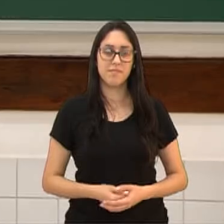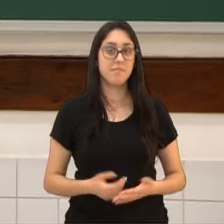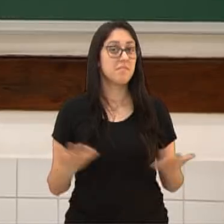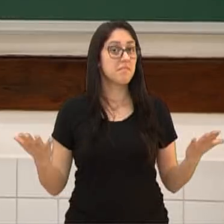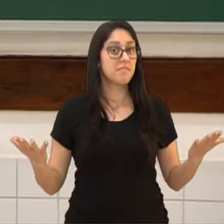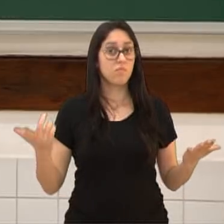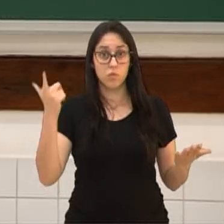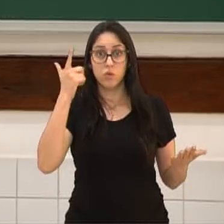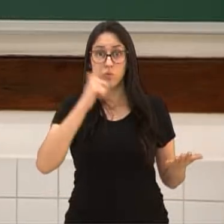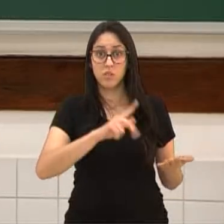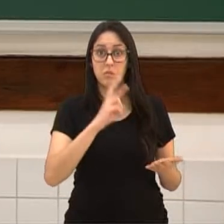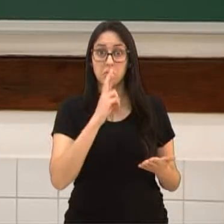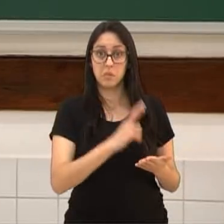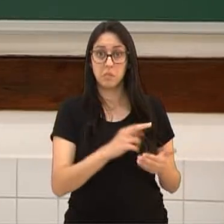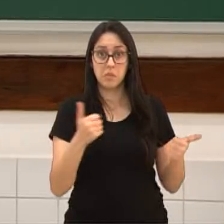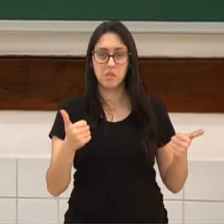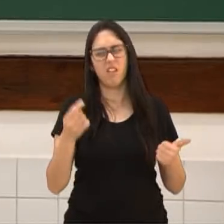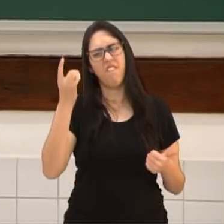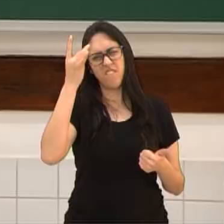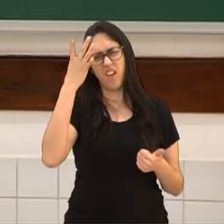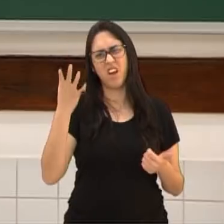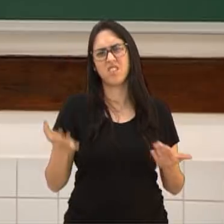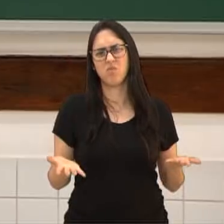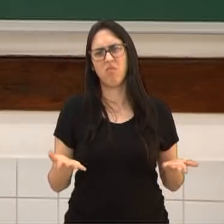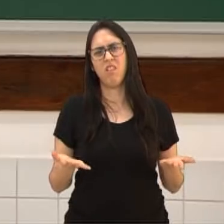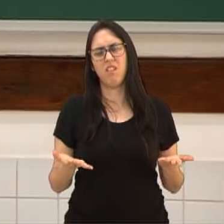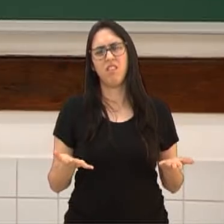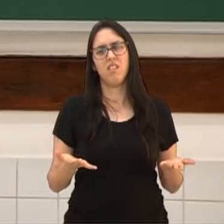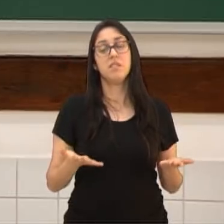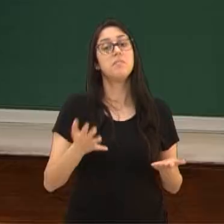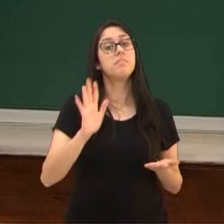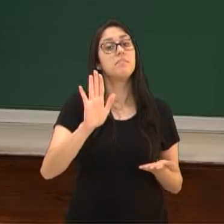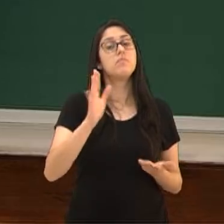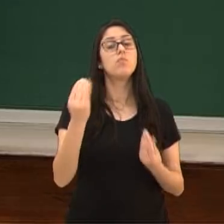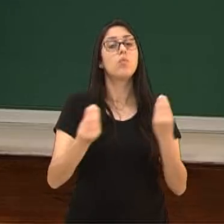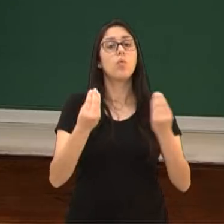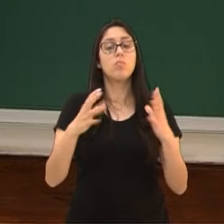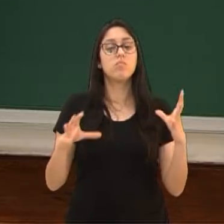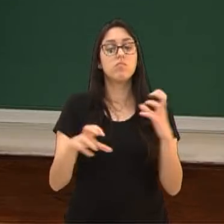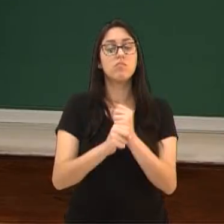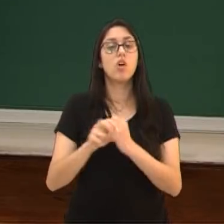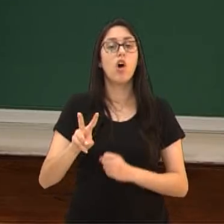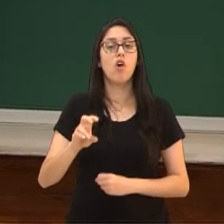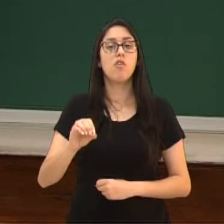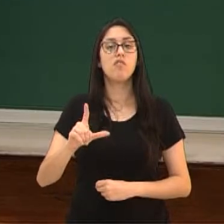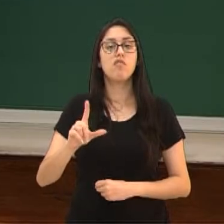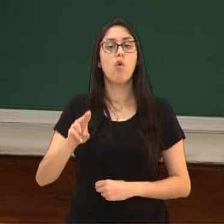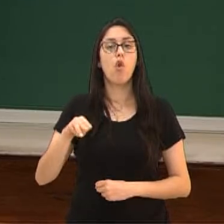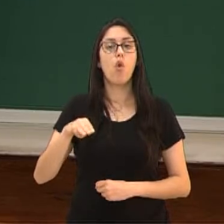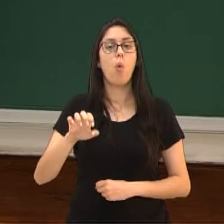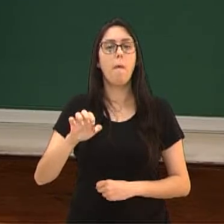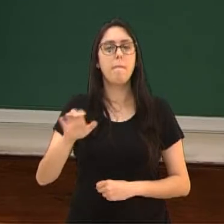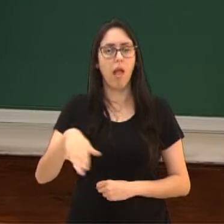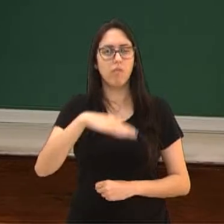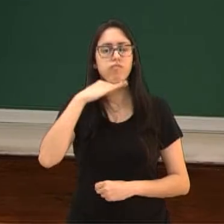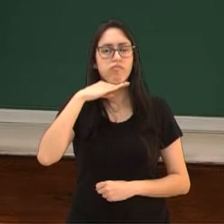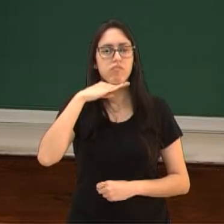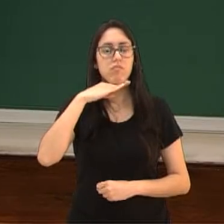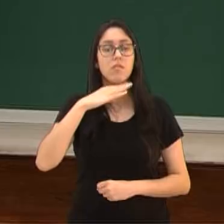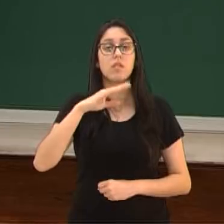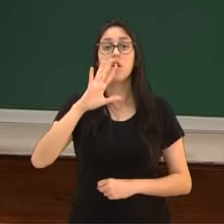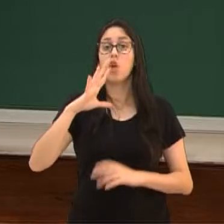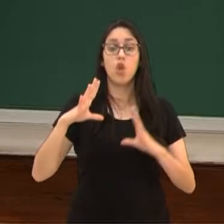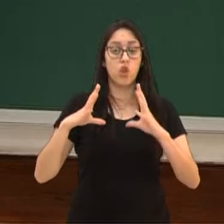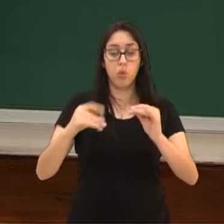E esse? Terminou de fazer? Ficou fácil, né? Olha aqui. Calcular o volume. Todas as unidades estão em